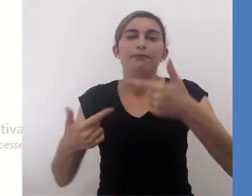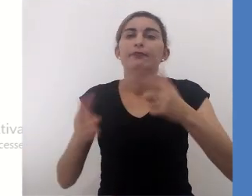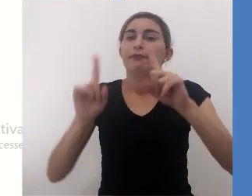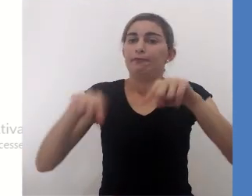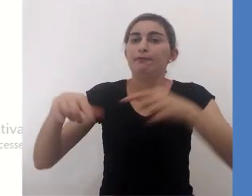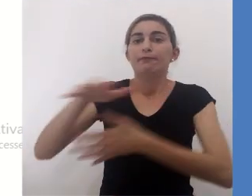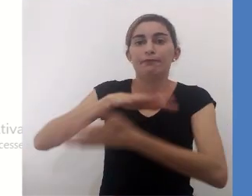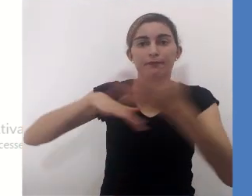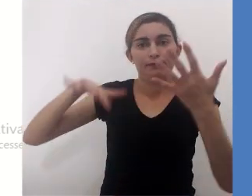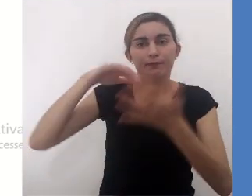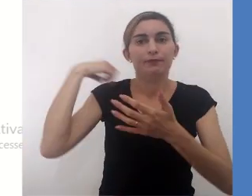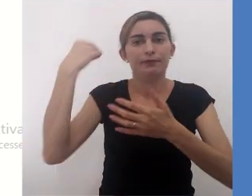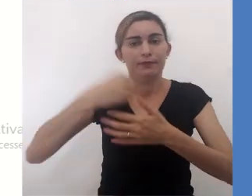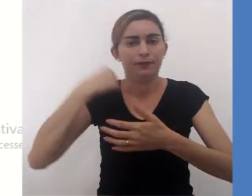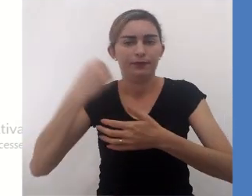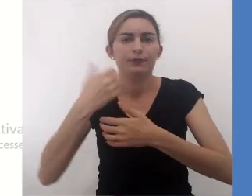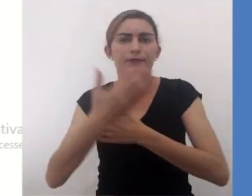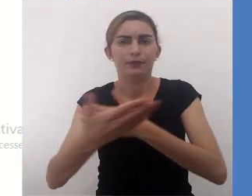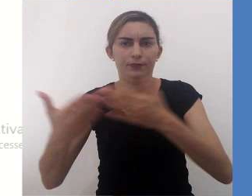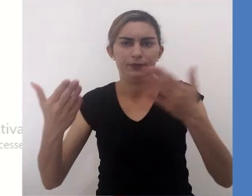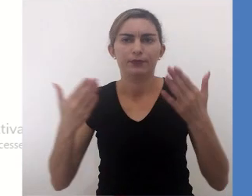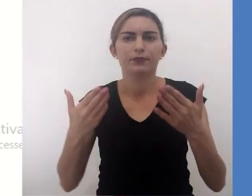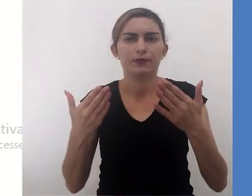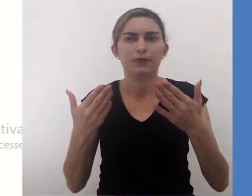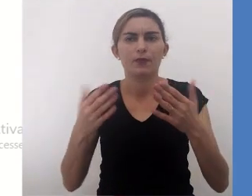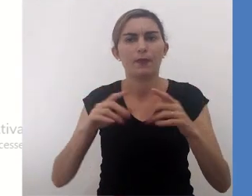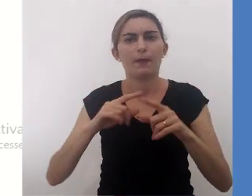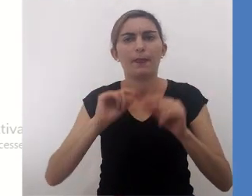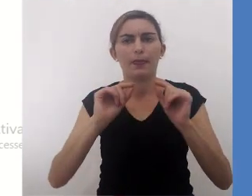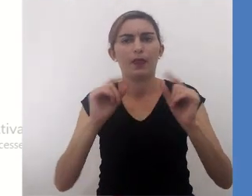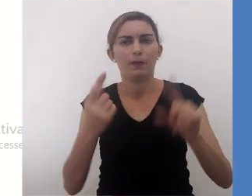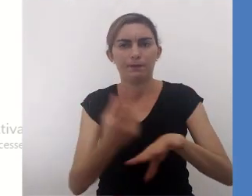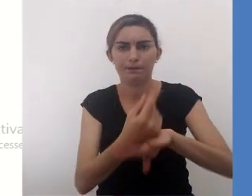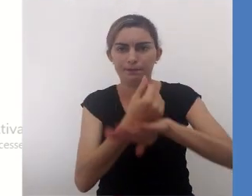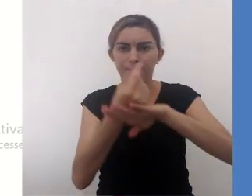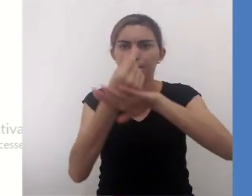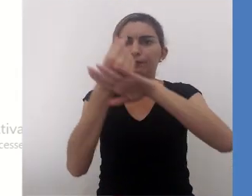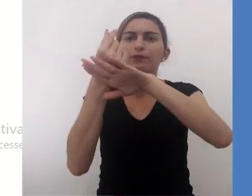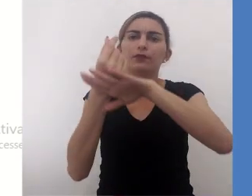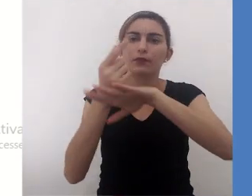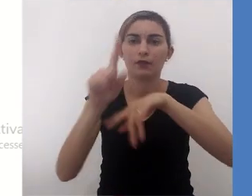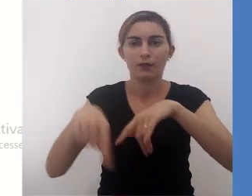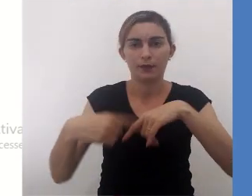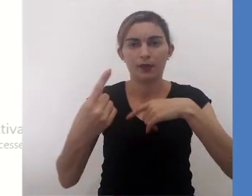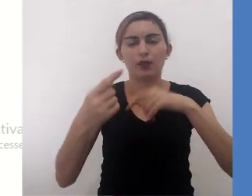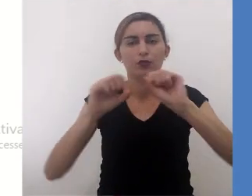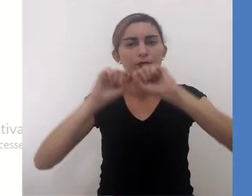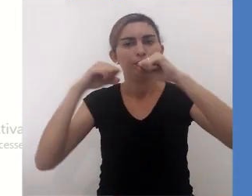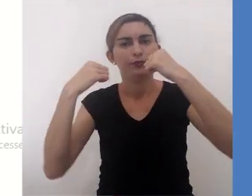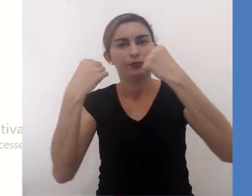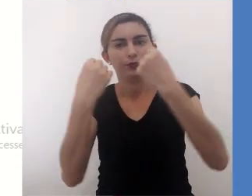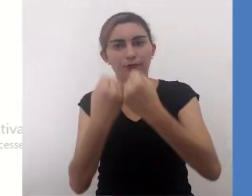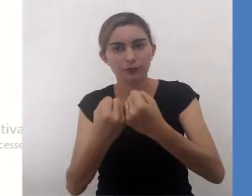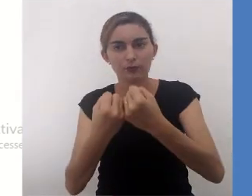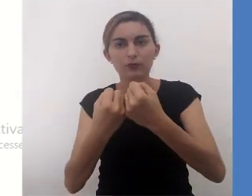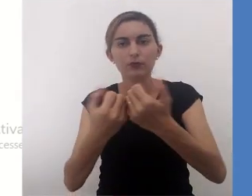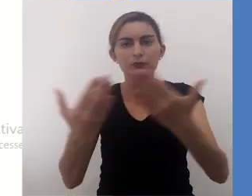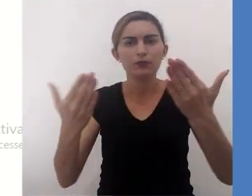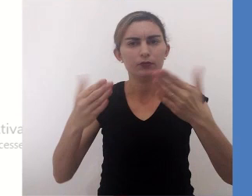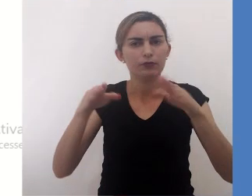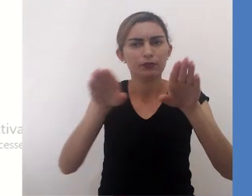Essa, para Marx e Engels, superar o capitalismo é atingir uma sociedade sem